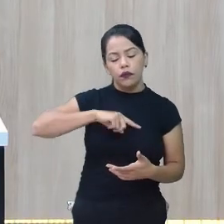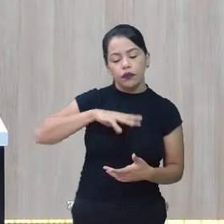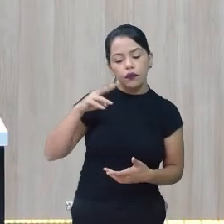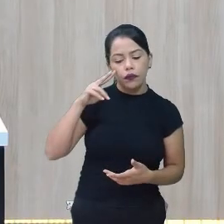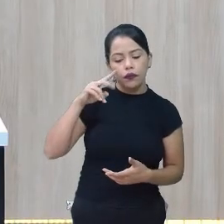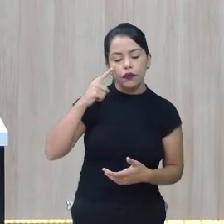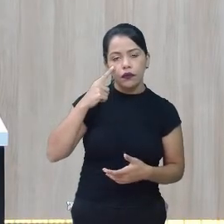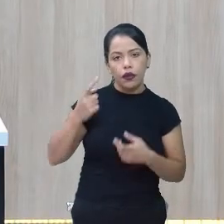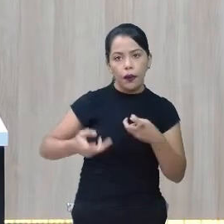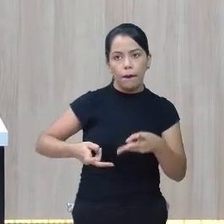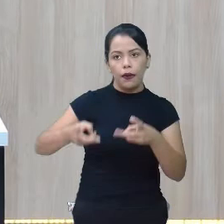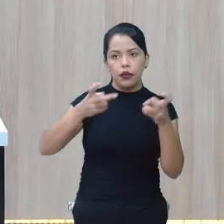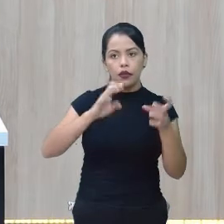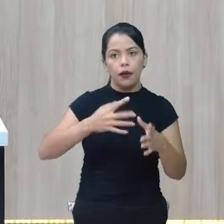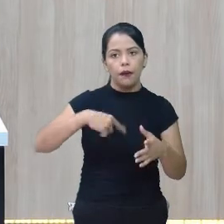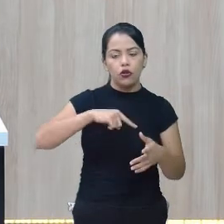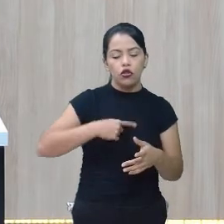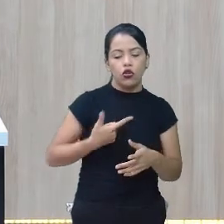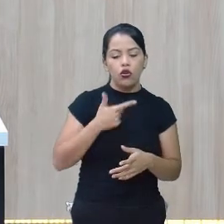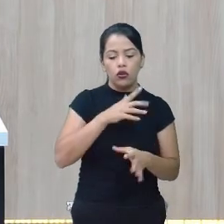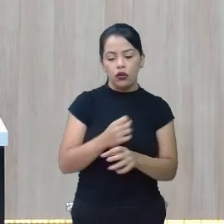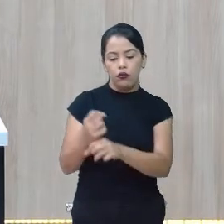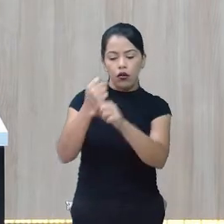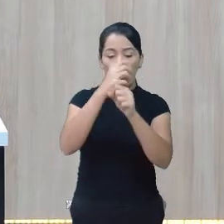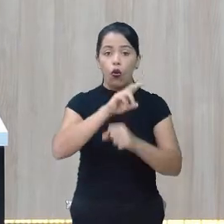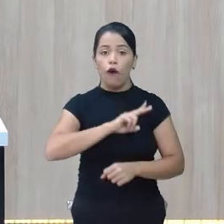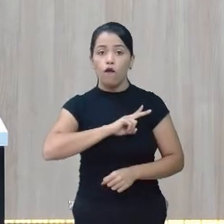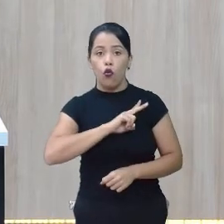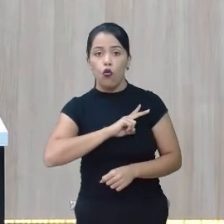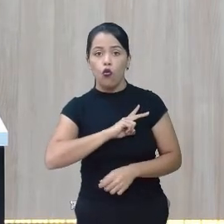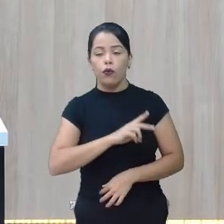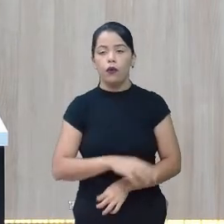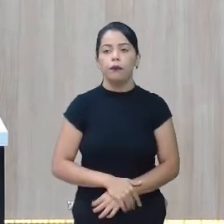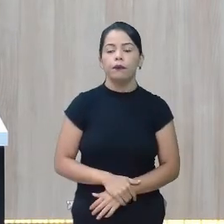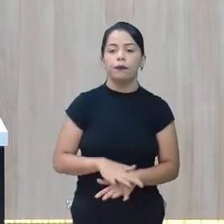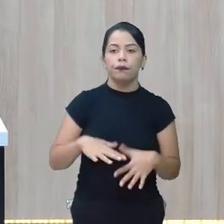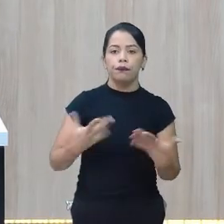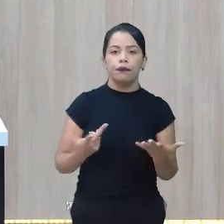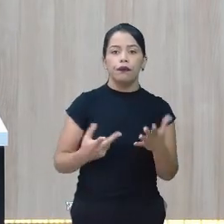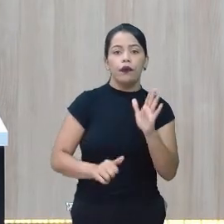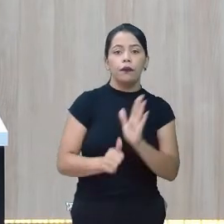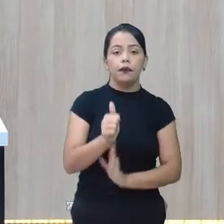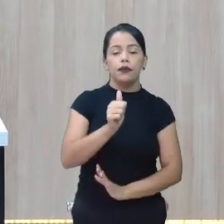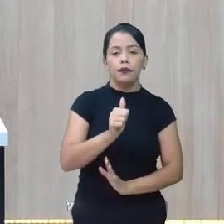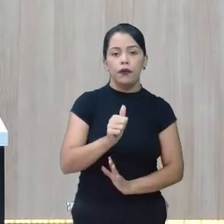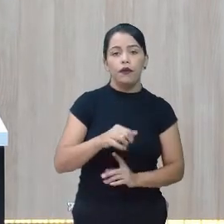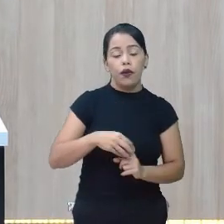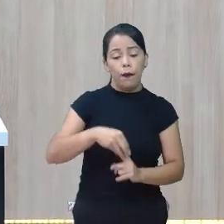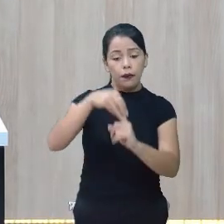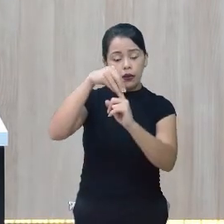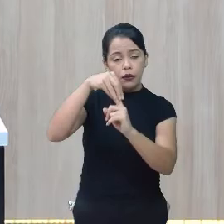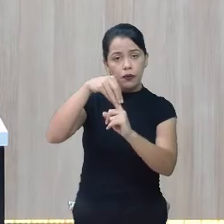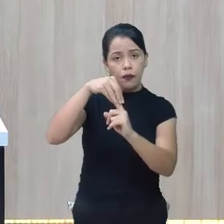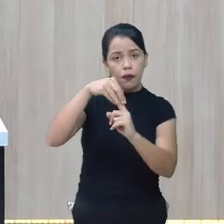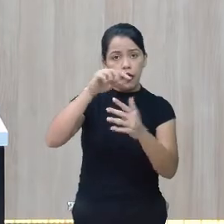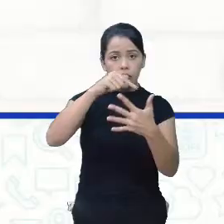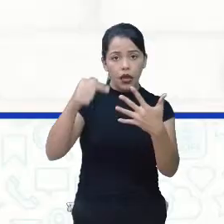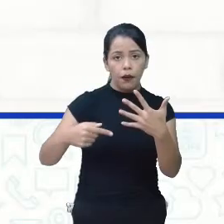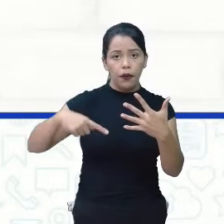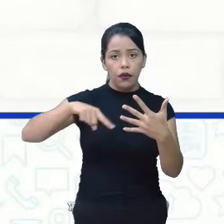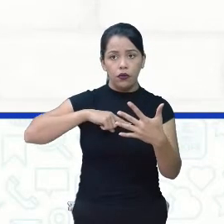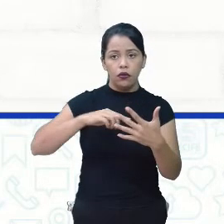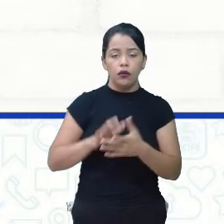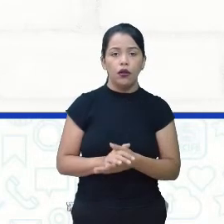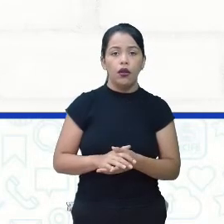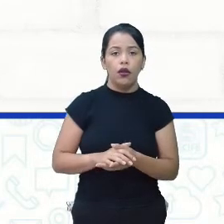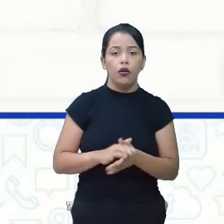contribuindo para que a gente consiga calcular esse volume. Vamos dar uma olhadinha aqui nos principais elementos que eu trouxe para a gente lembrar. Vê. Inicialmente a